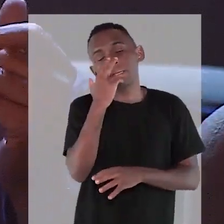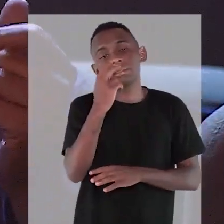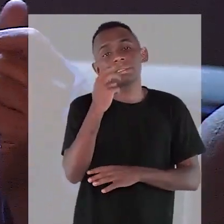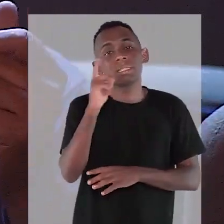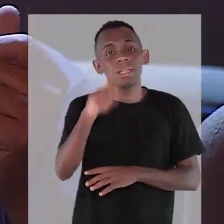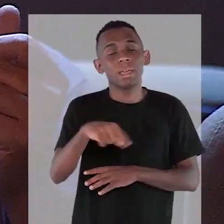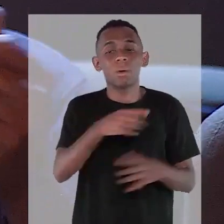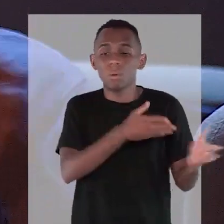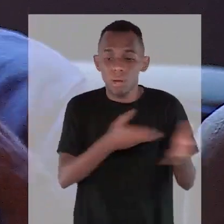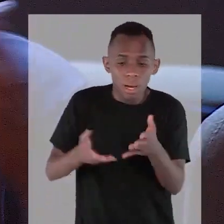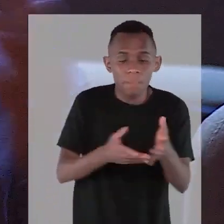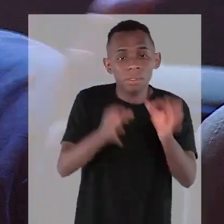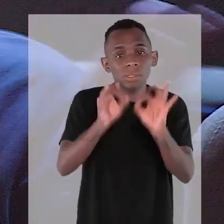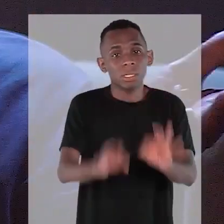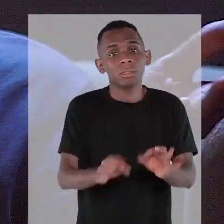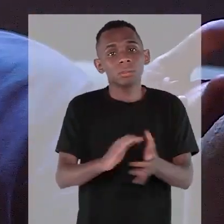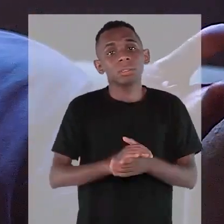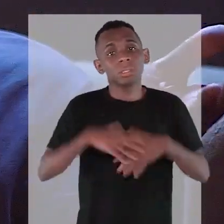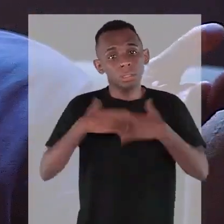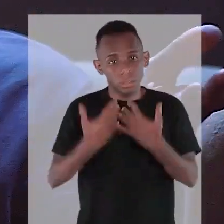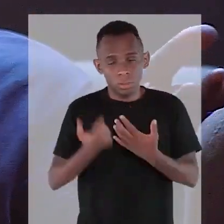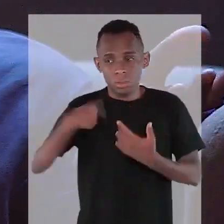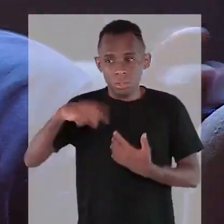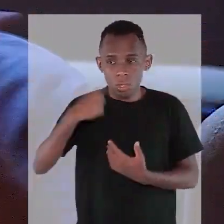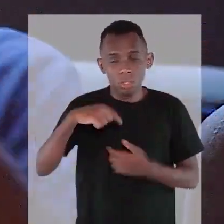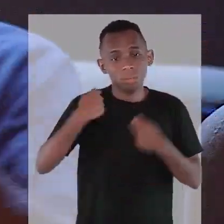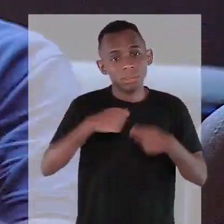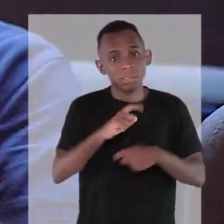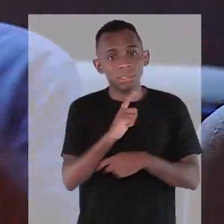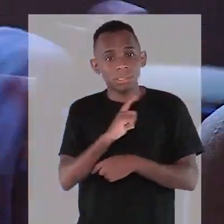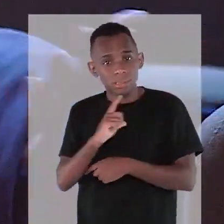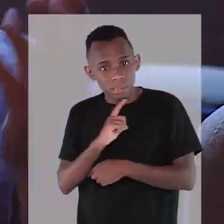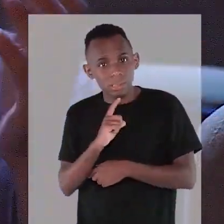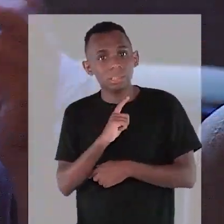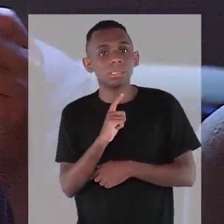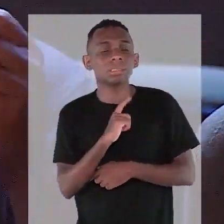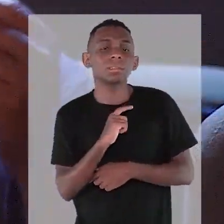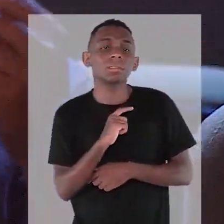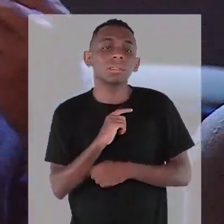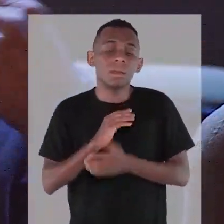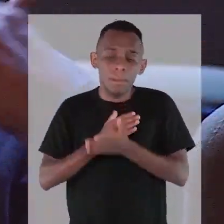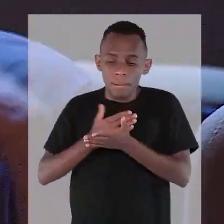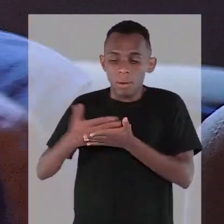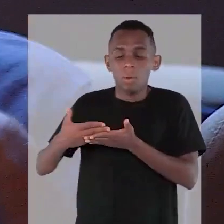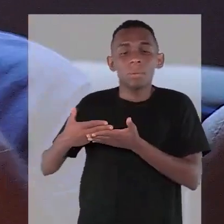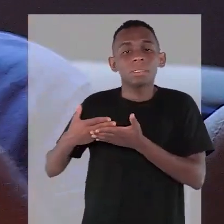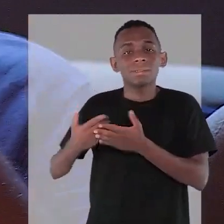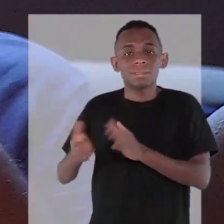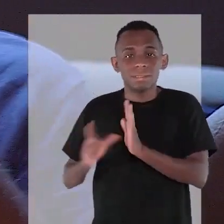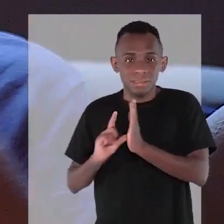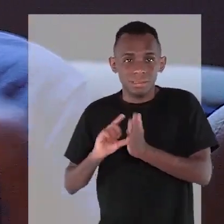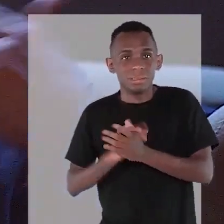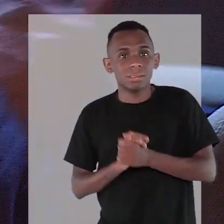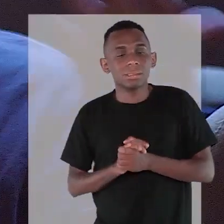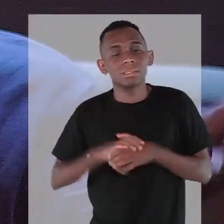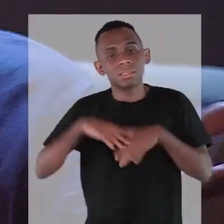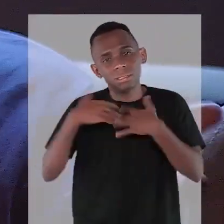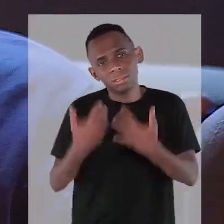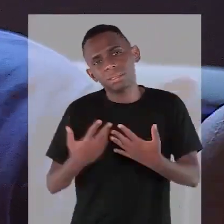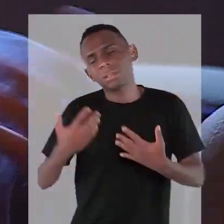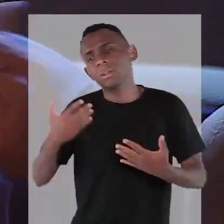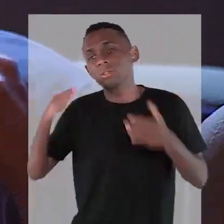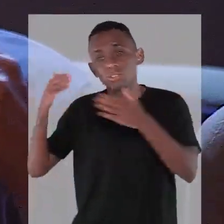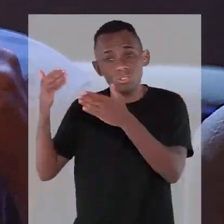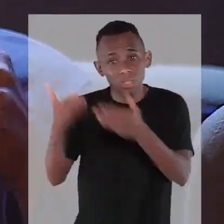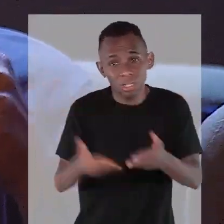viés correto. E aí nós teríamos que partir desses pontos. Chegarmos à nossa essência, vermos quem